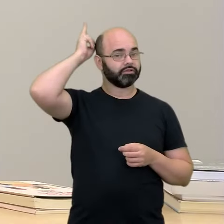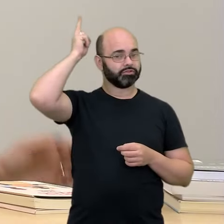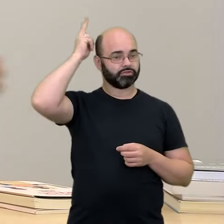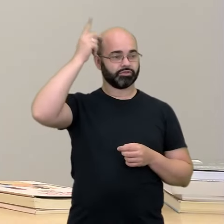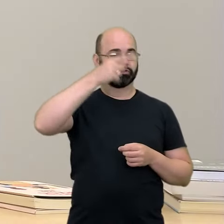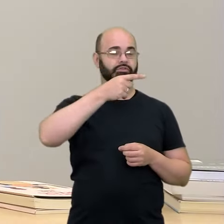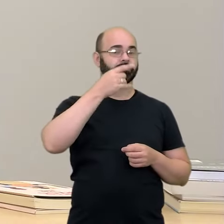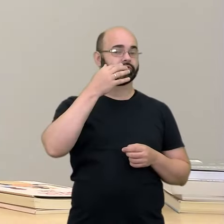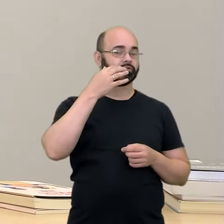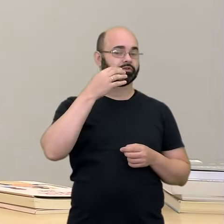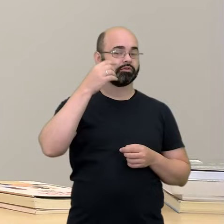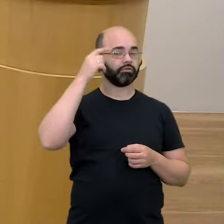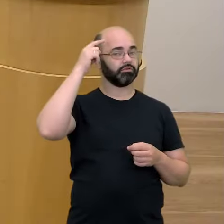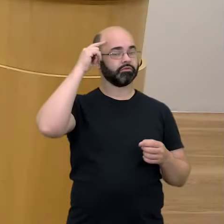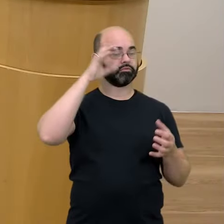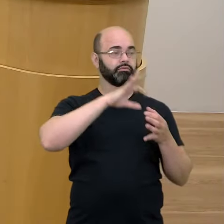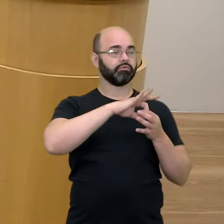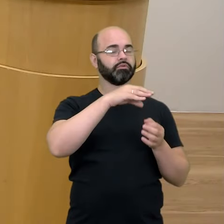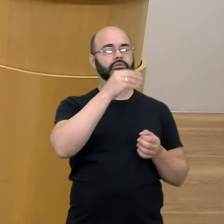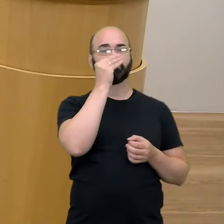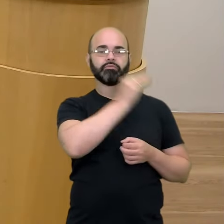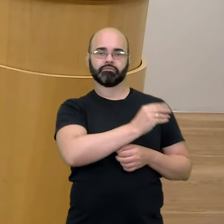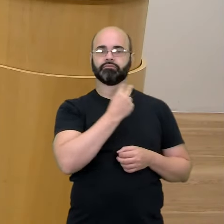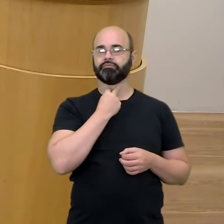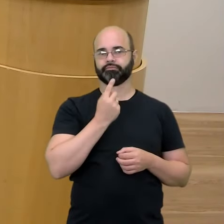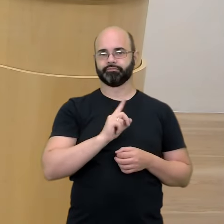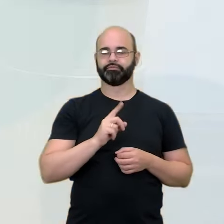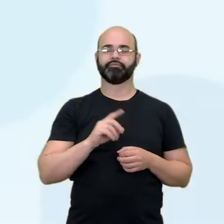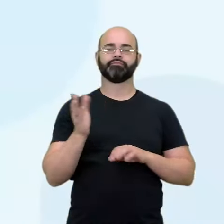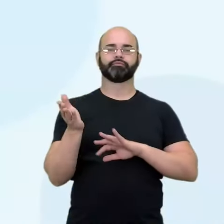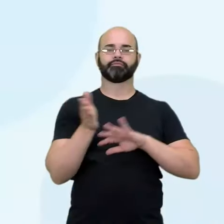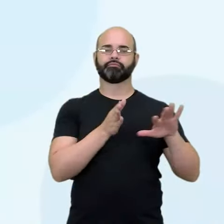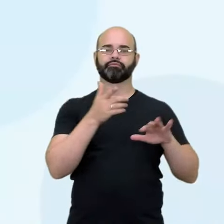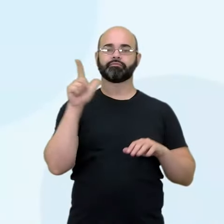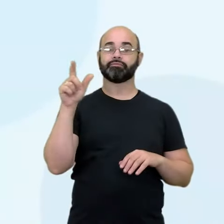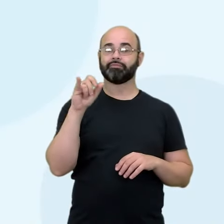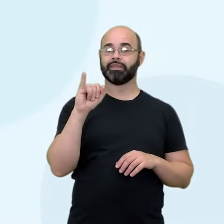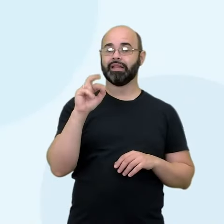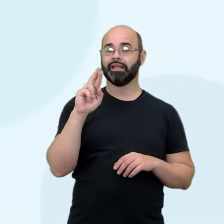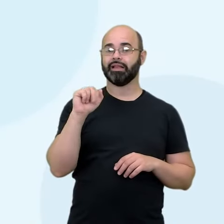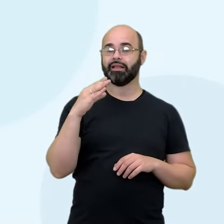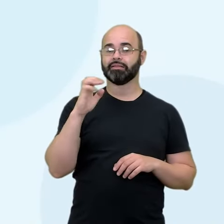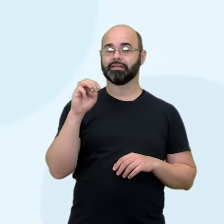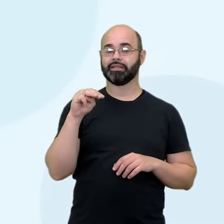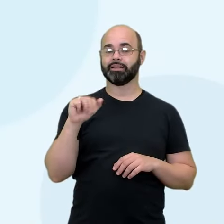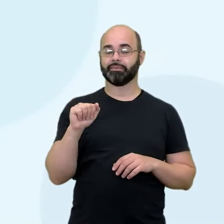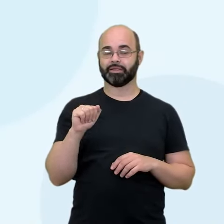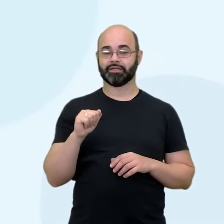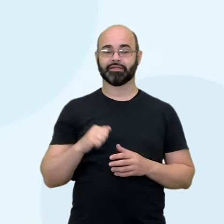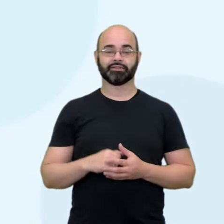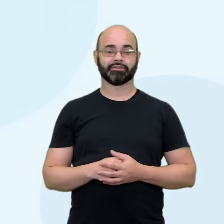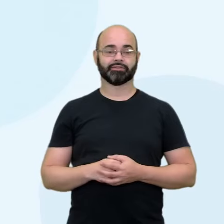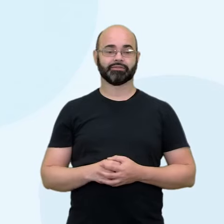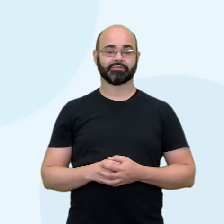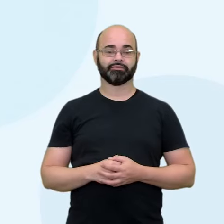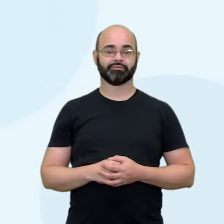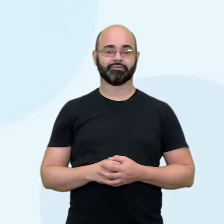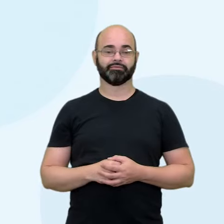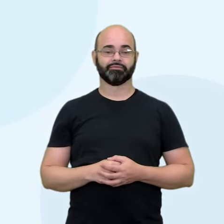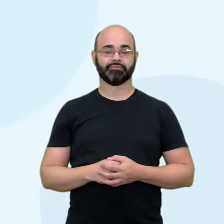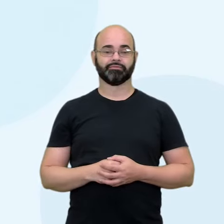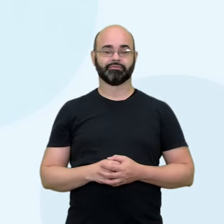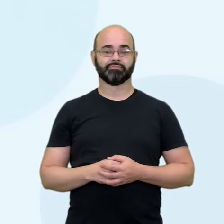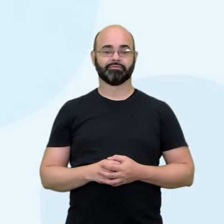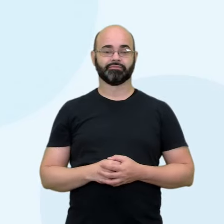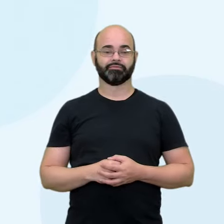boa conexão. Exato. E aqui eu trouxe Iracema, né, em uma outra aula, para mostrar, né, como é que o indígena é